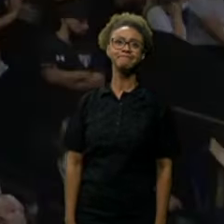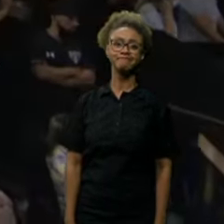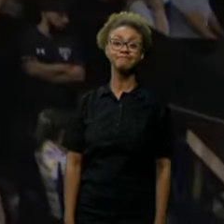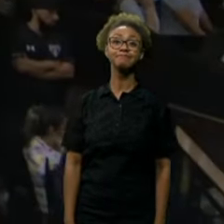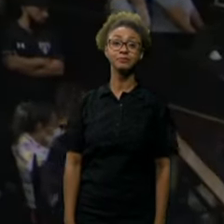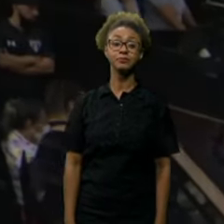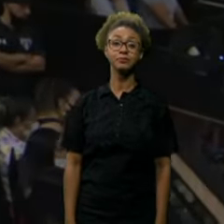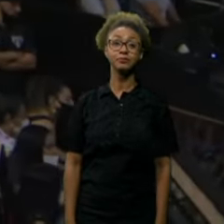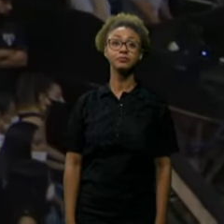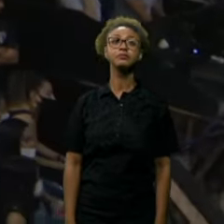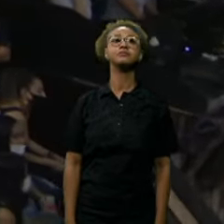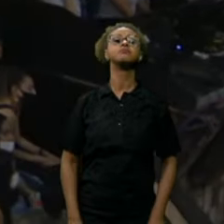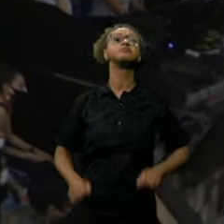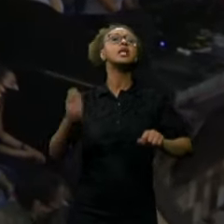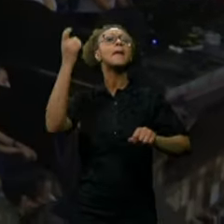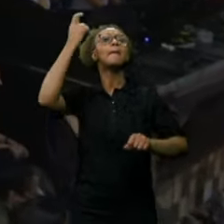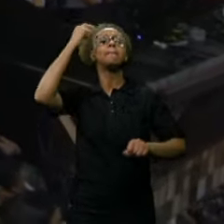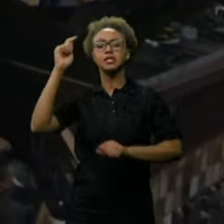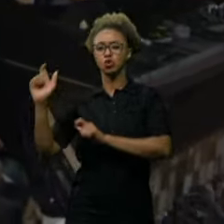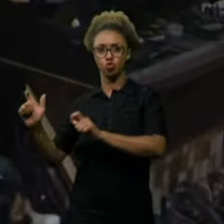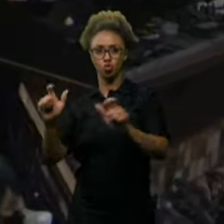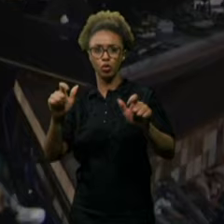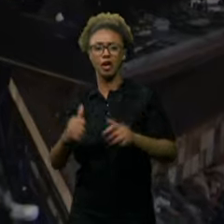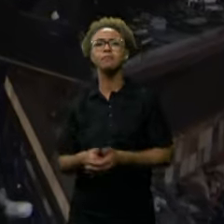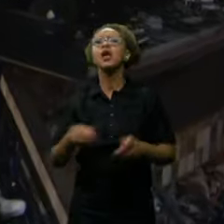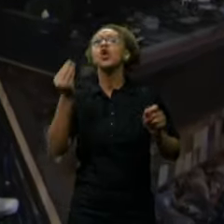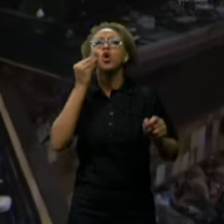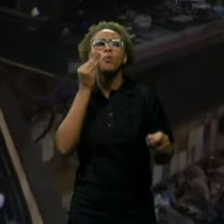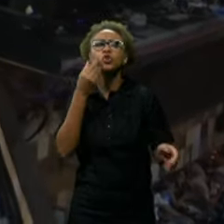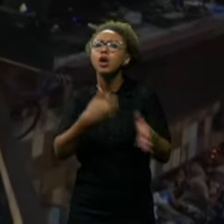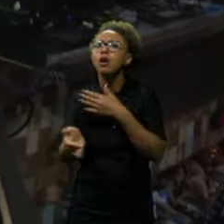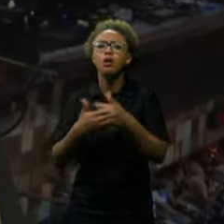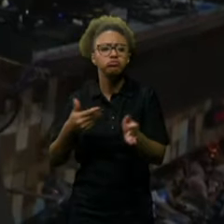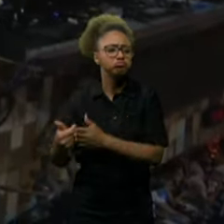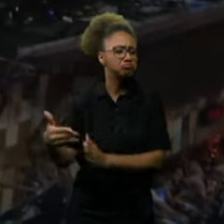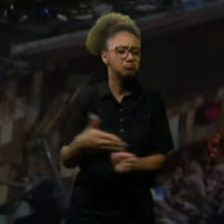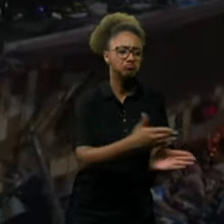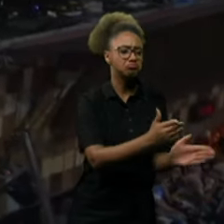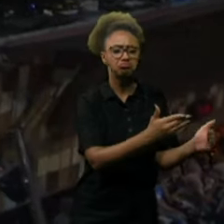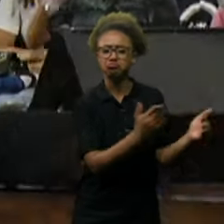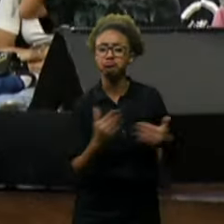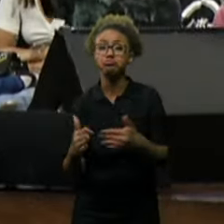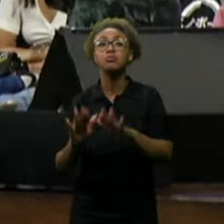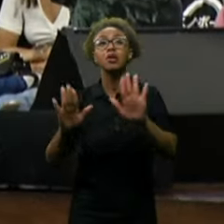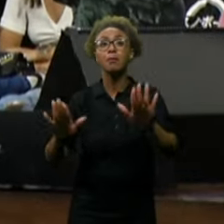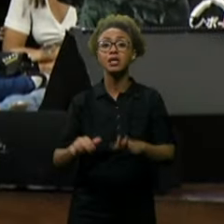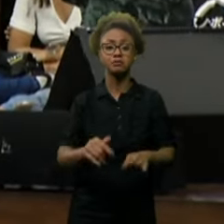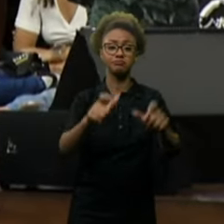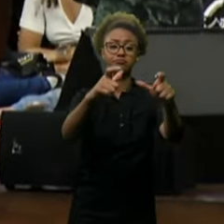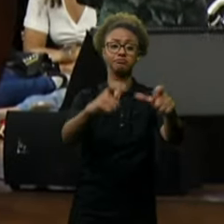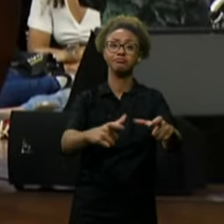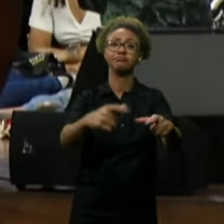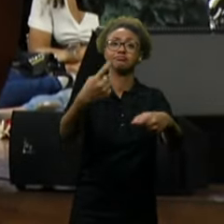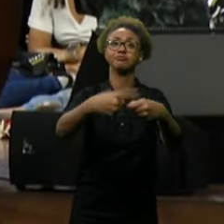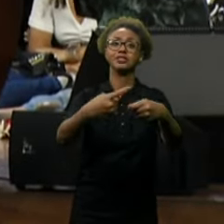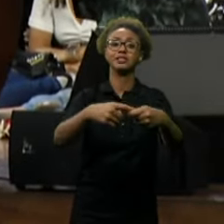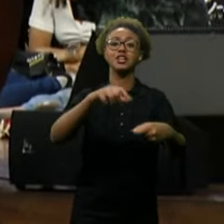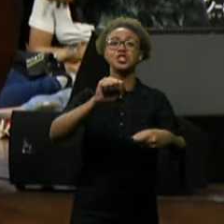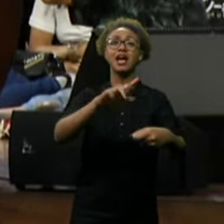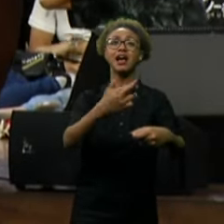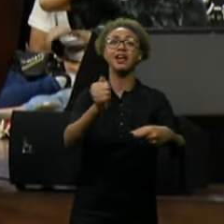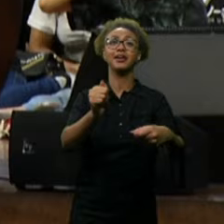e geograficamente falando ele podia passar qualquer rota mais darão apareceu em seu caminho